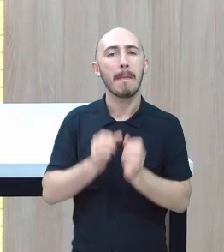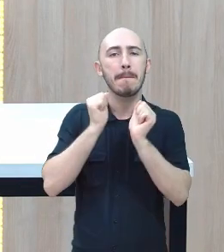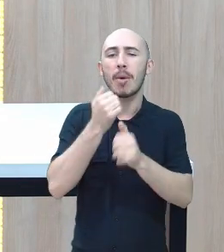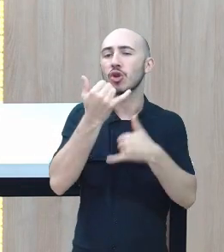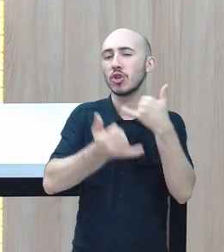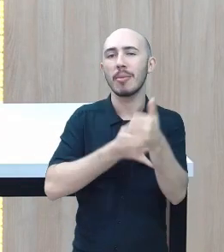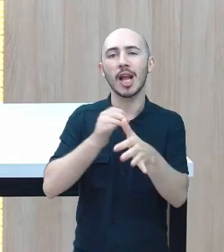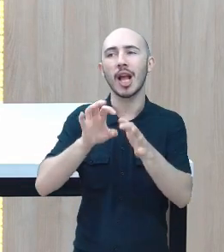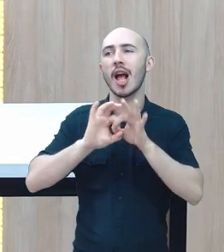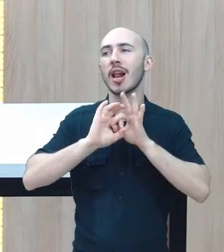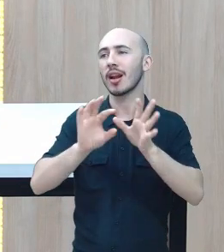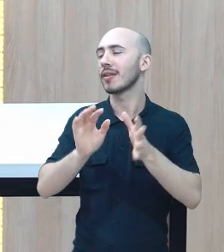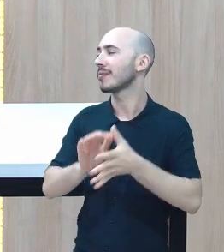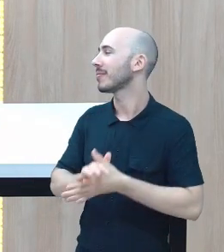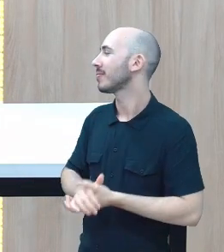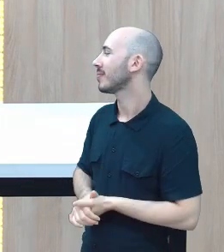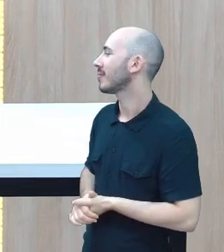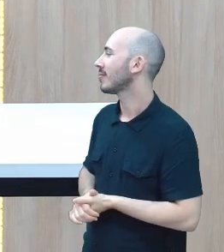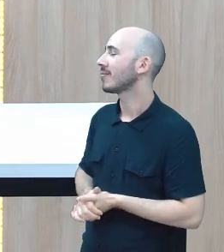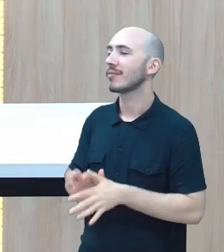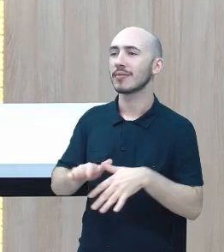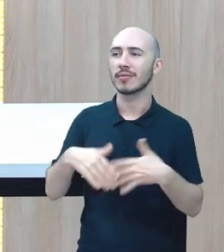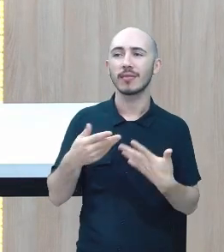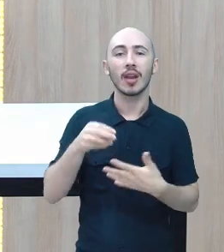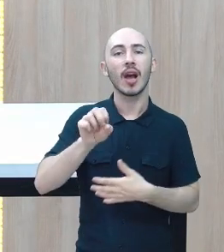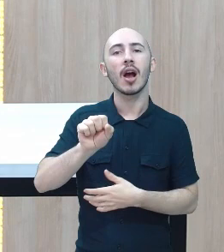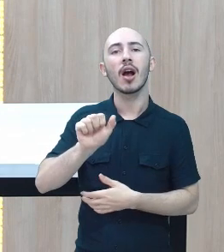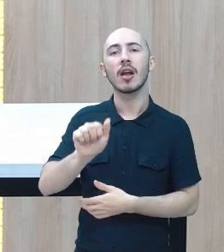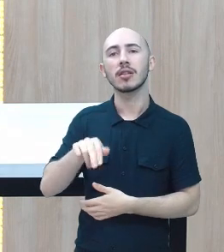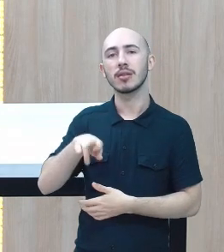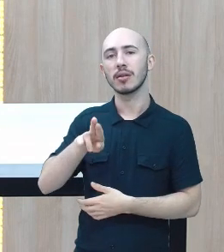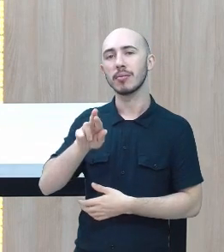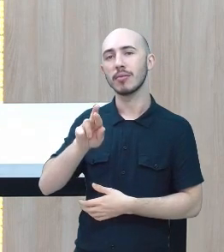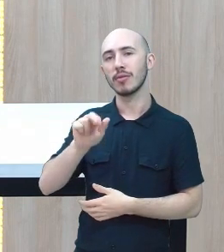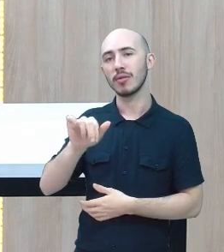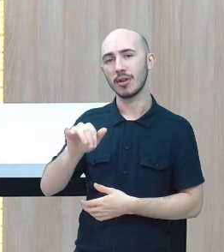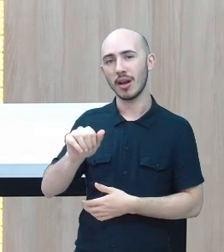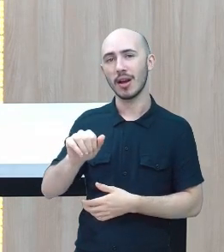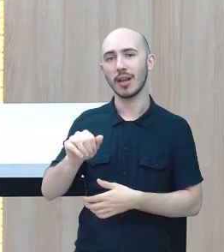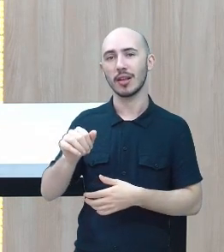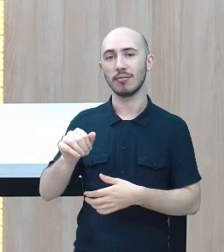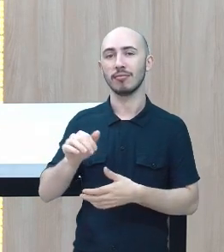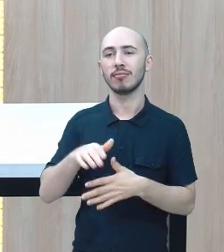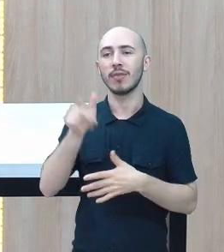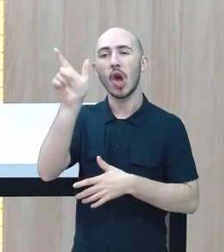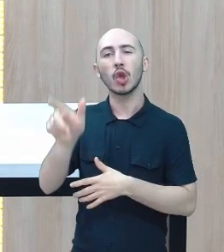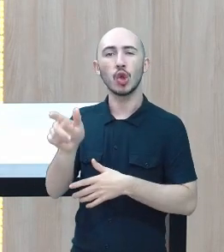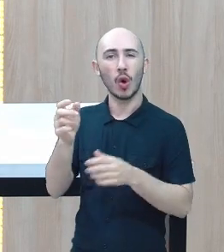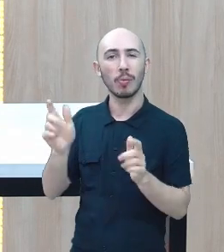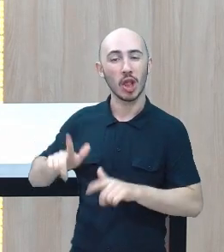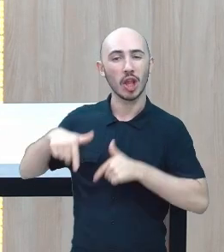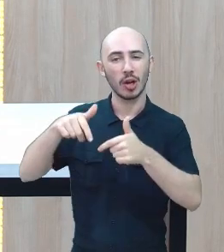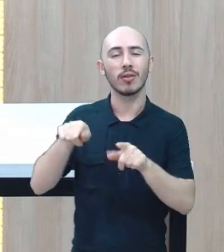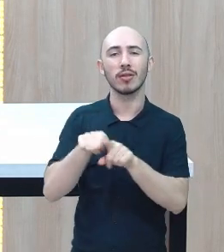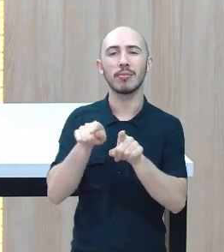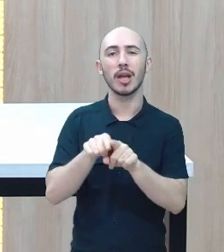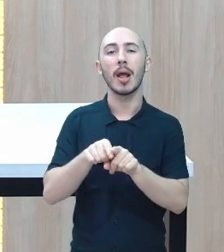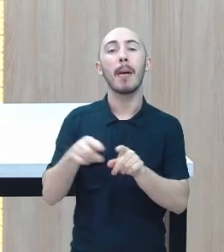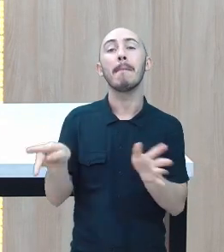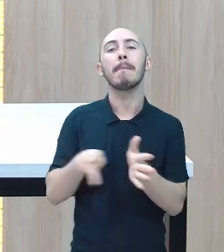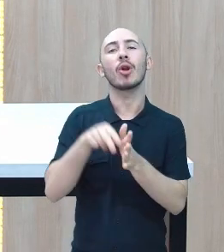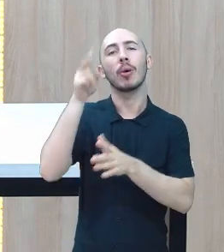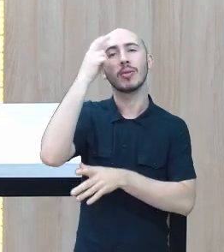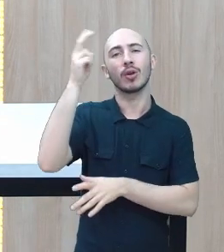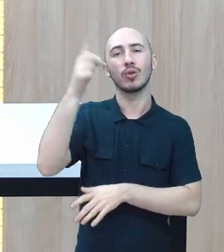brincar bastante, né? De samurai, de guerreiro japonês. Vocês adoram essas coisas da cultura japonesa. Então, vocês